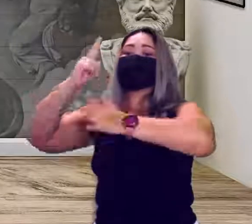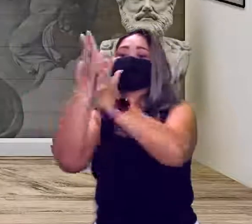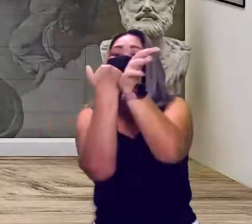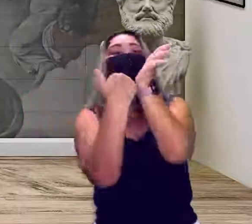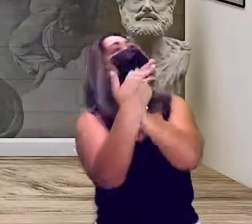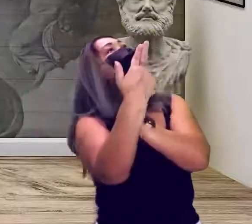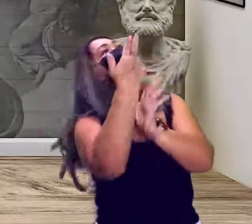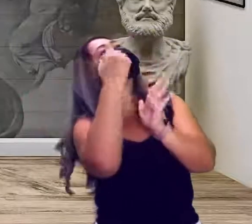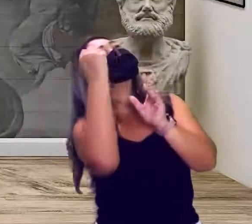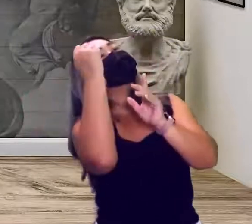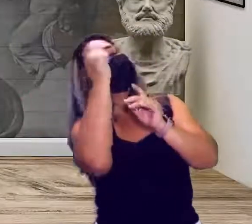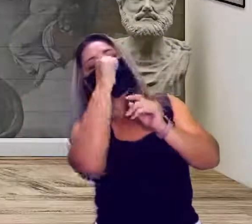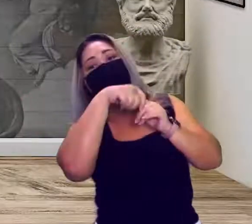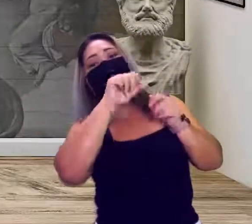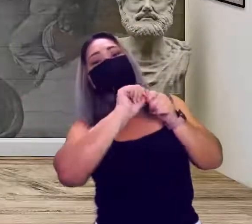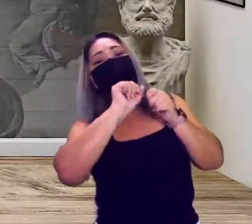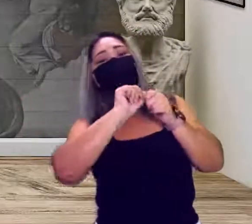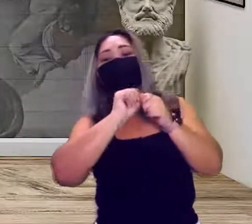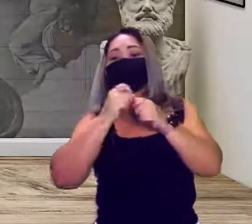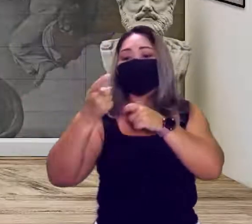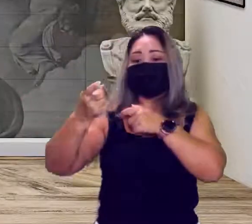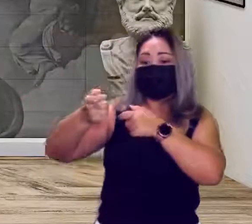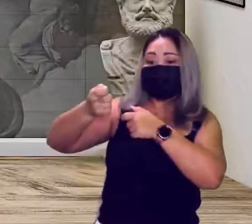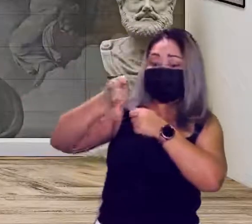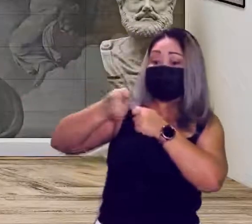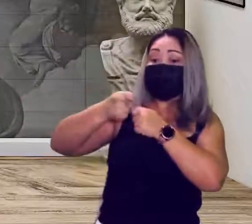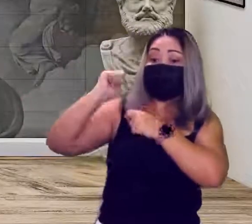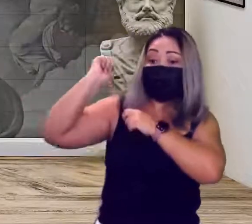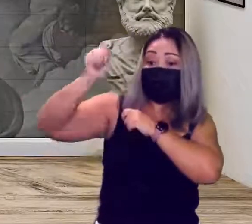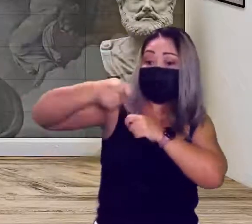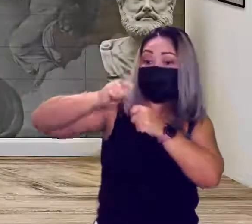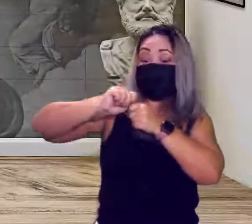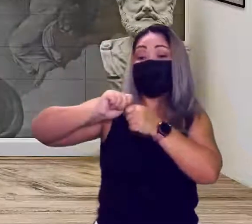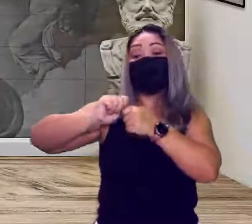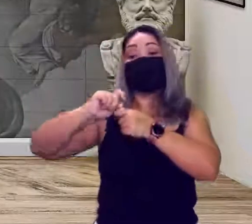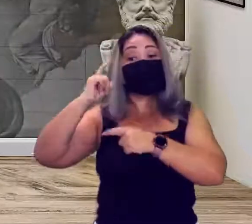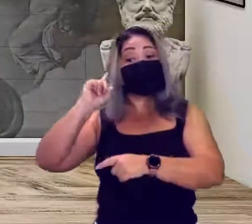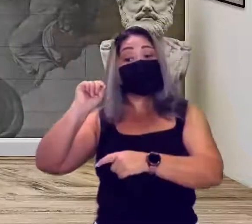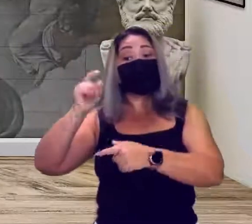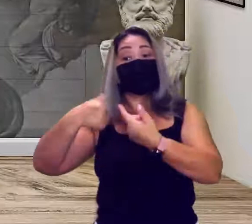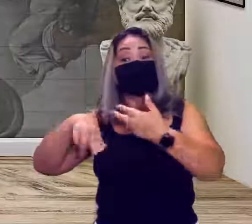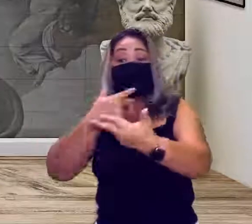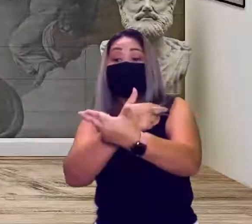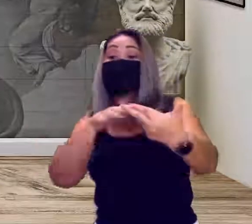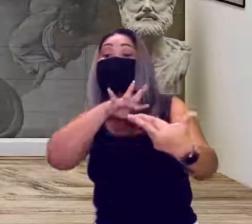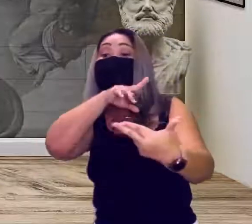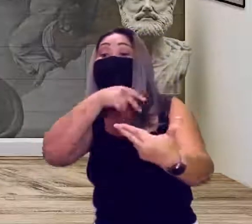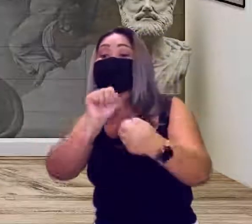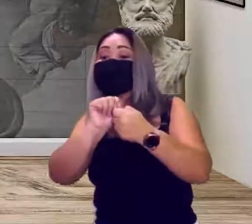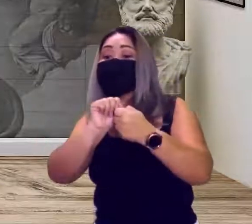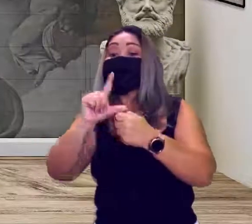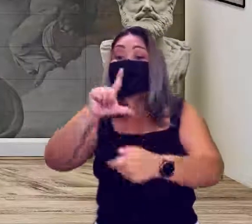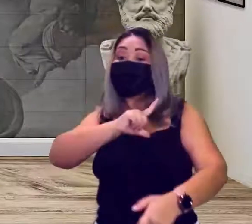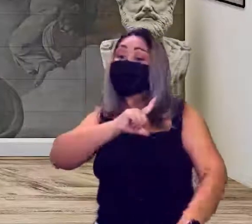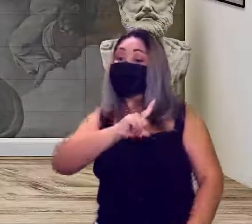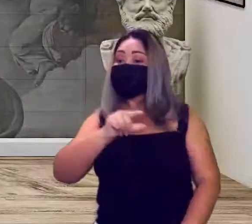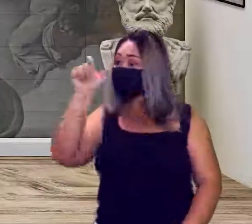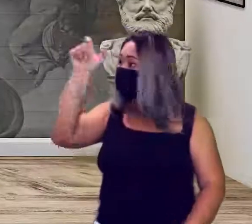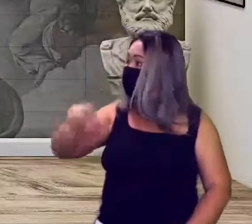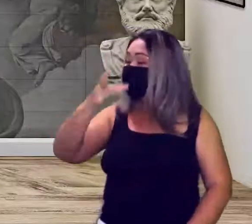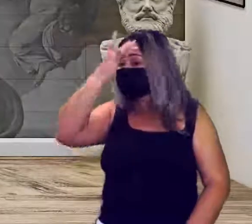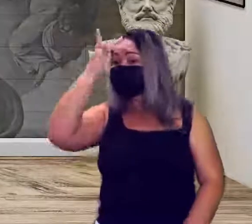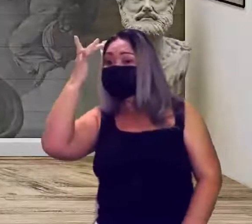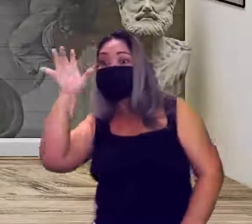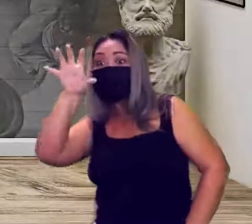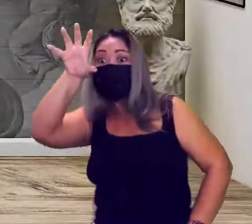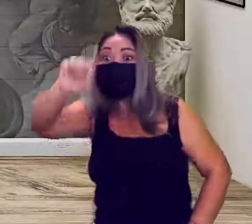desenhos cultuando caça e pesca. Você pode ver nas cavernas, tem muito isso, os animais e uma pessoa caçando o animal. Ou